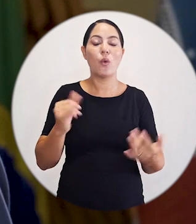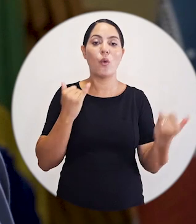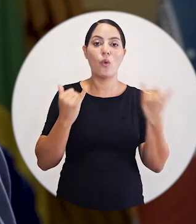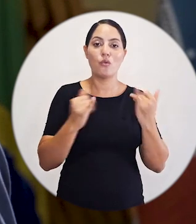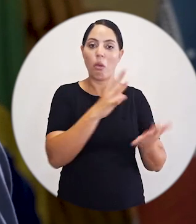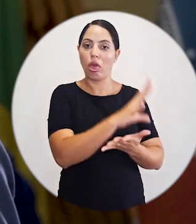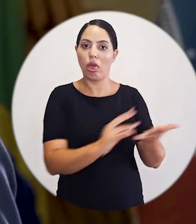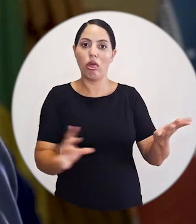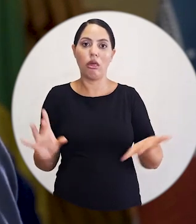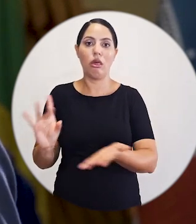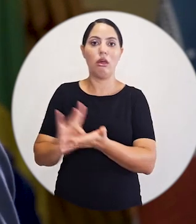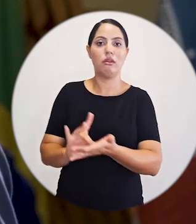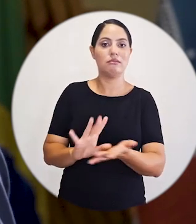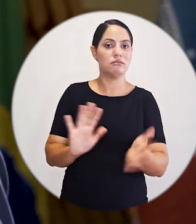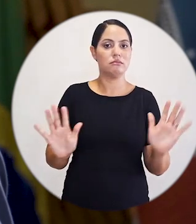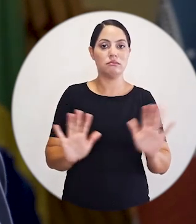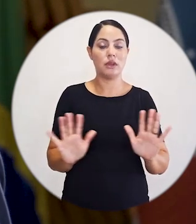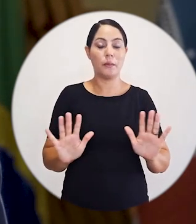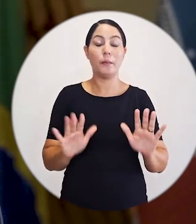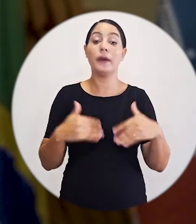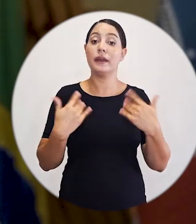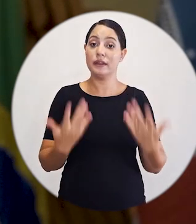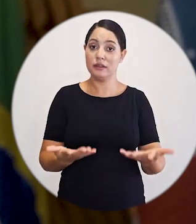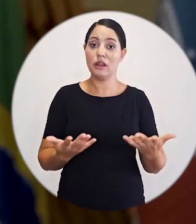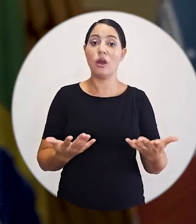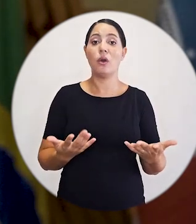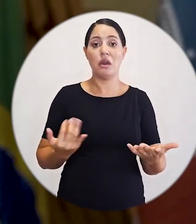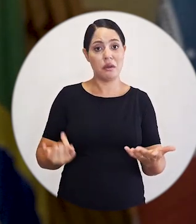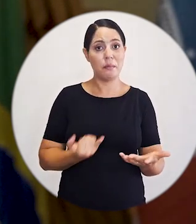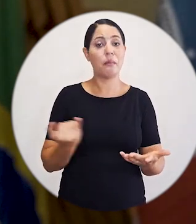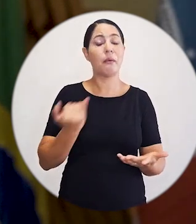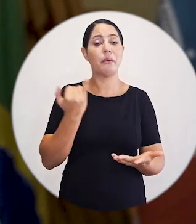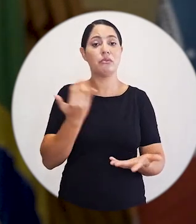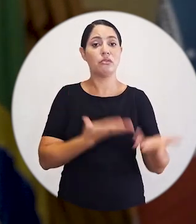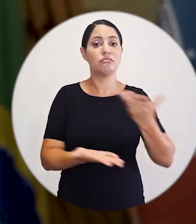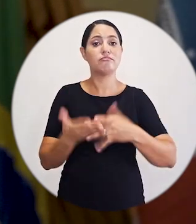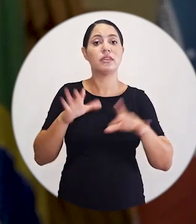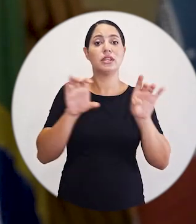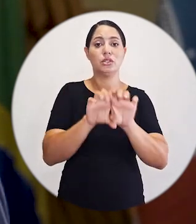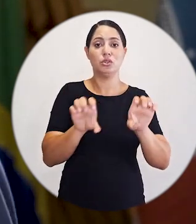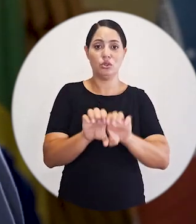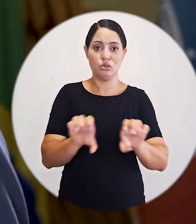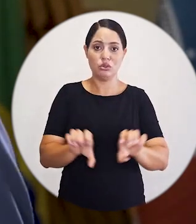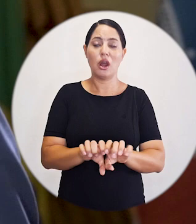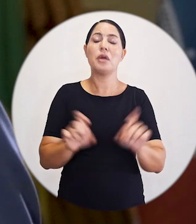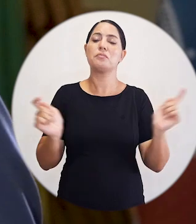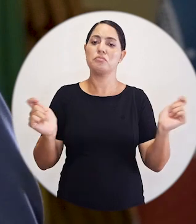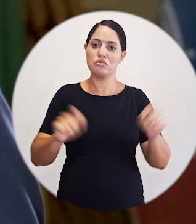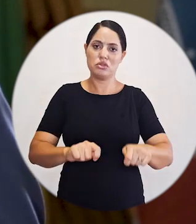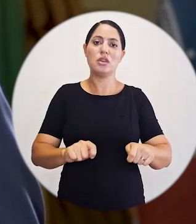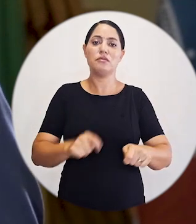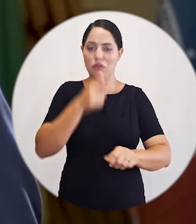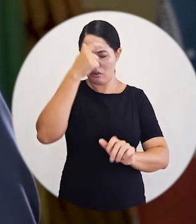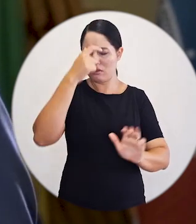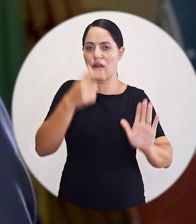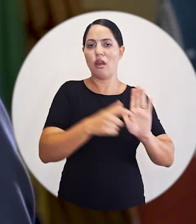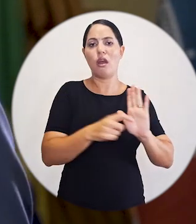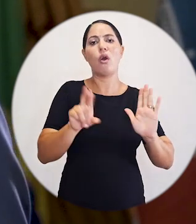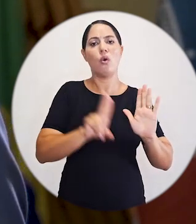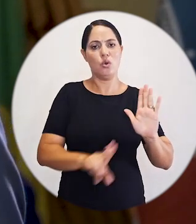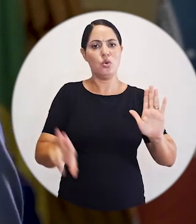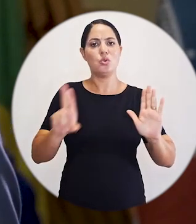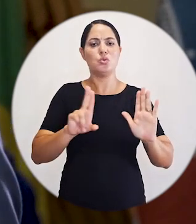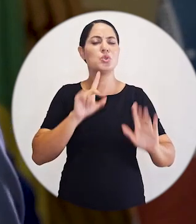plágio. E essas recomendações orientam no uso ordeiro, virtuoso, no uso estruturado dessa inteligência, para